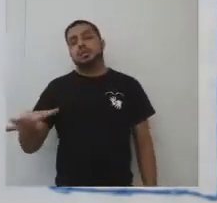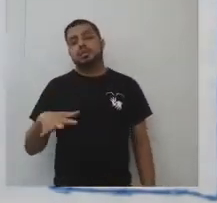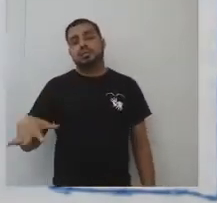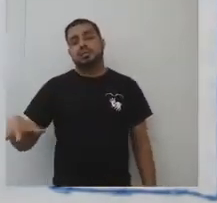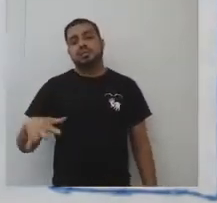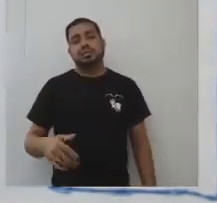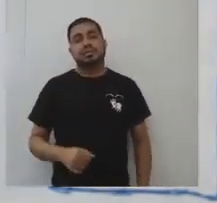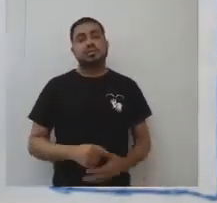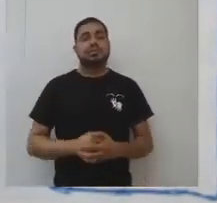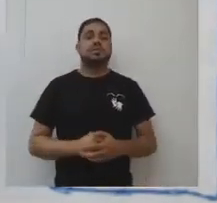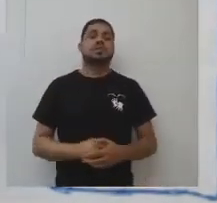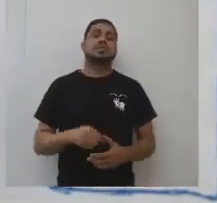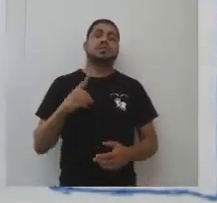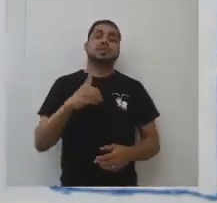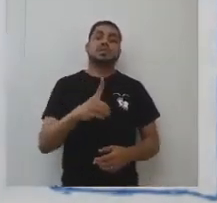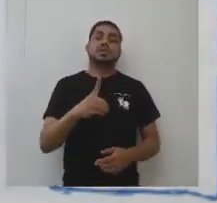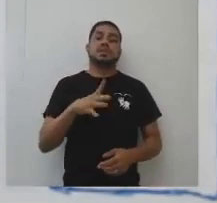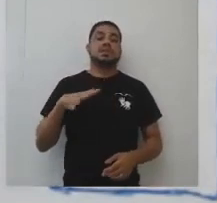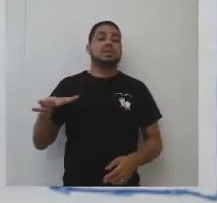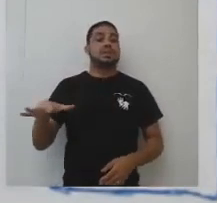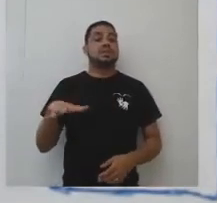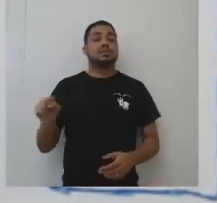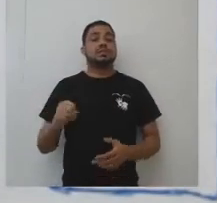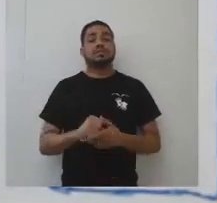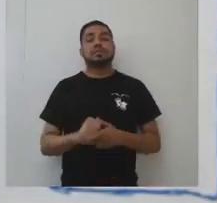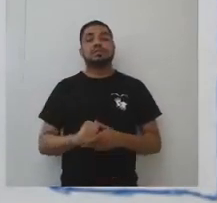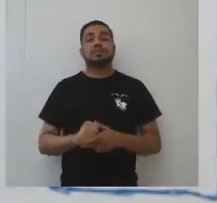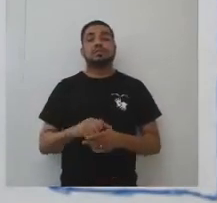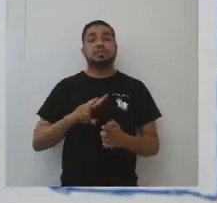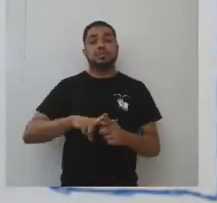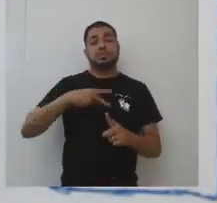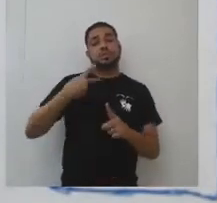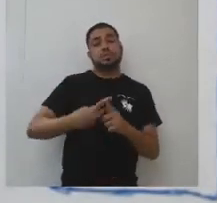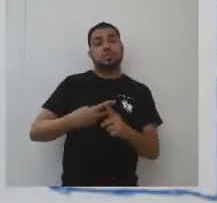Tabelinha Noga. Distância e campo. Dobrou,